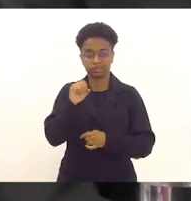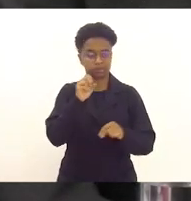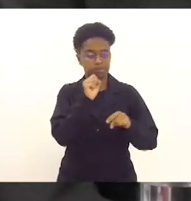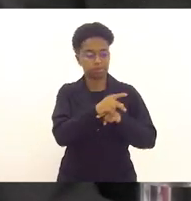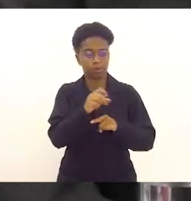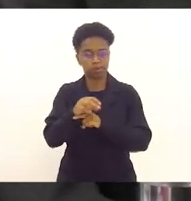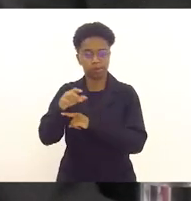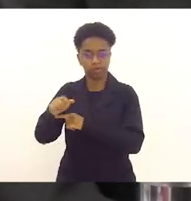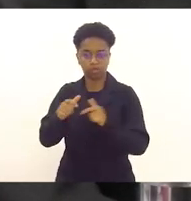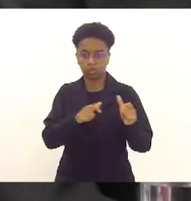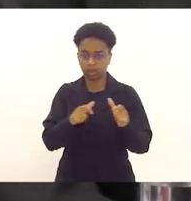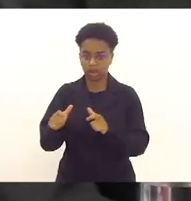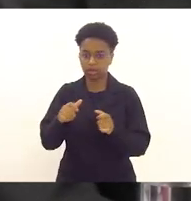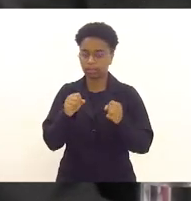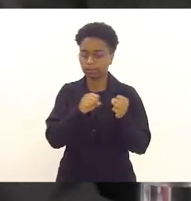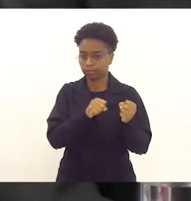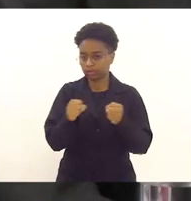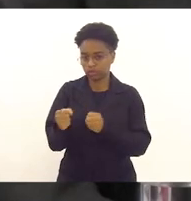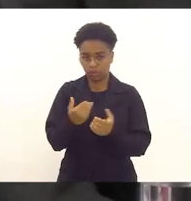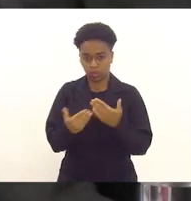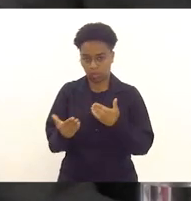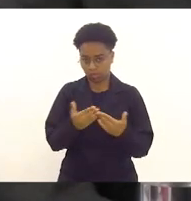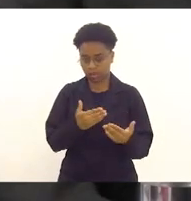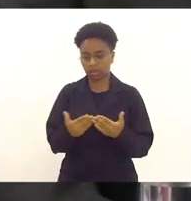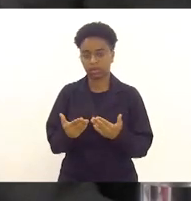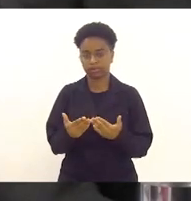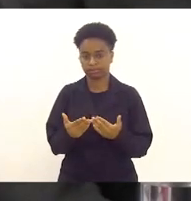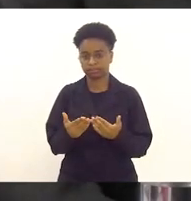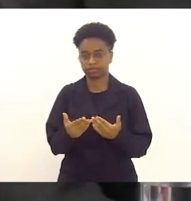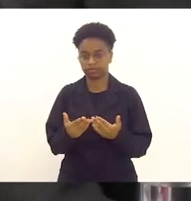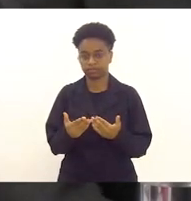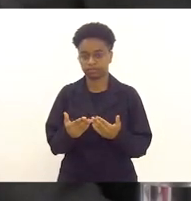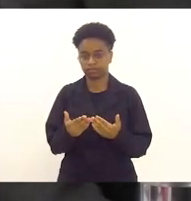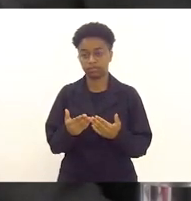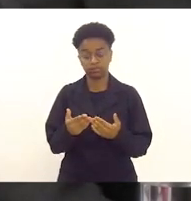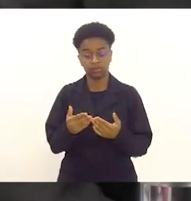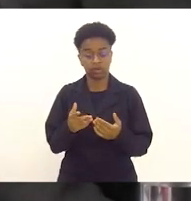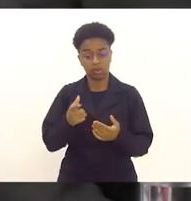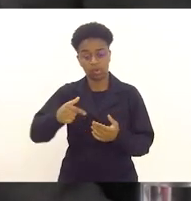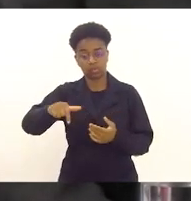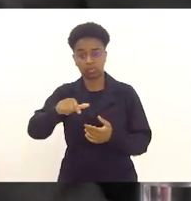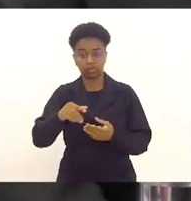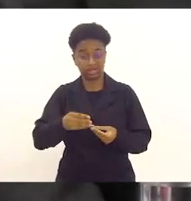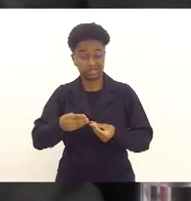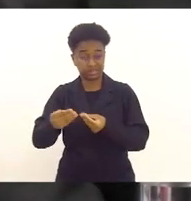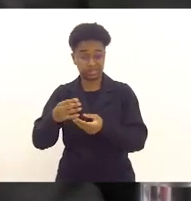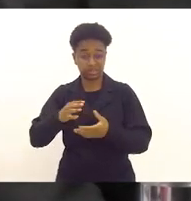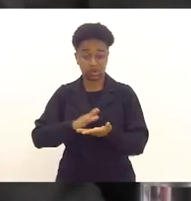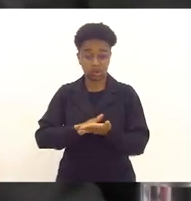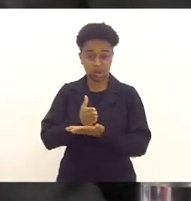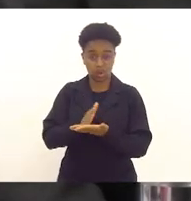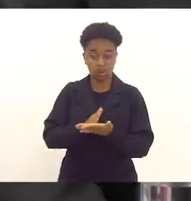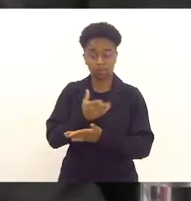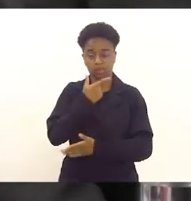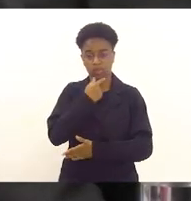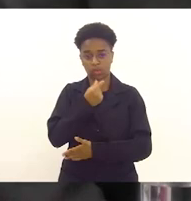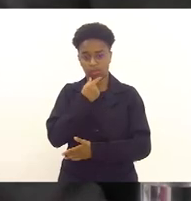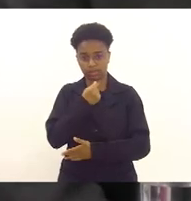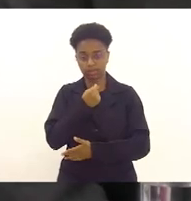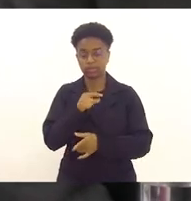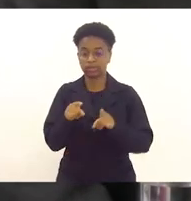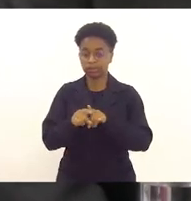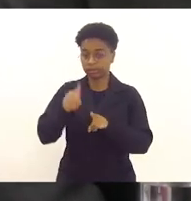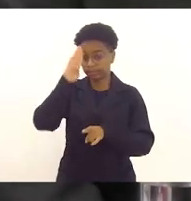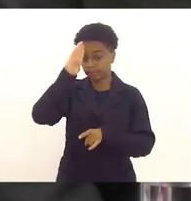espaços de poder seja ele qual for querida deputada Renata Souza incomoda incomoda muitos homens né e